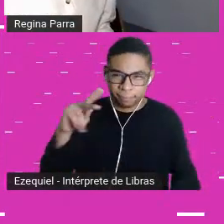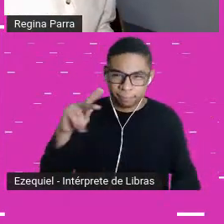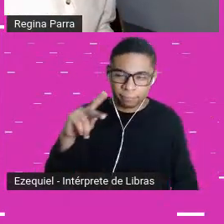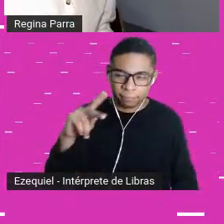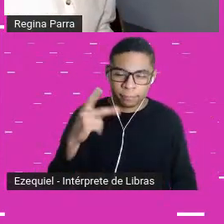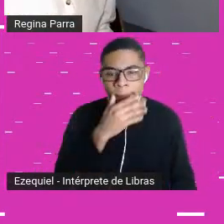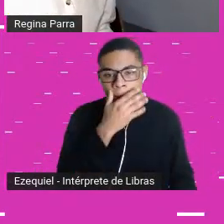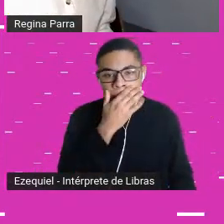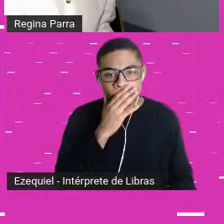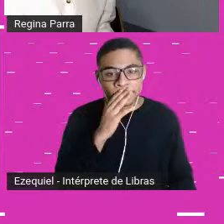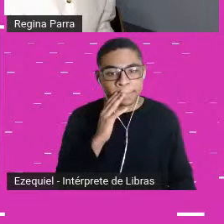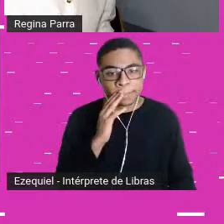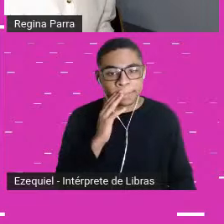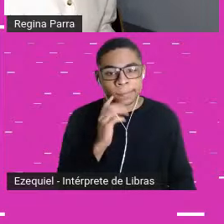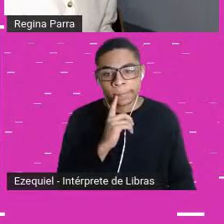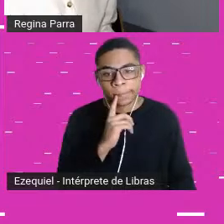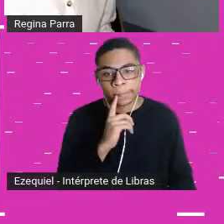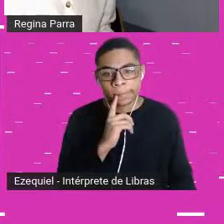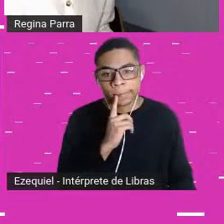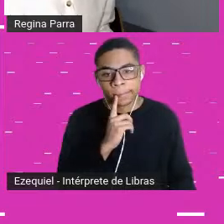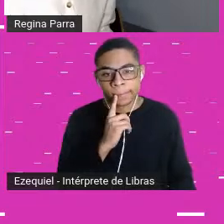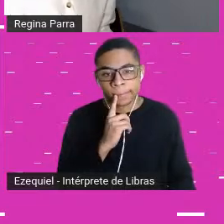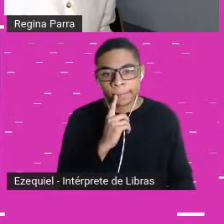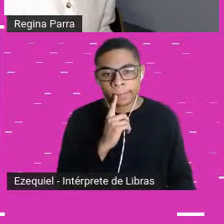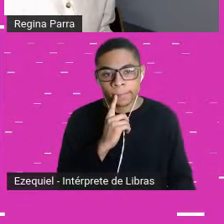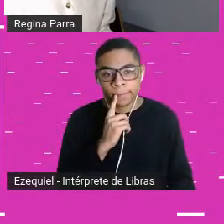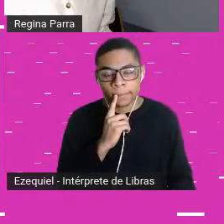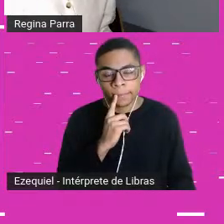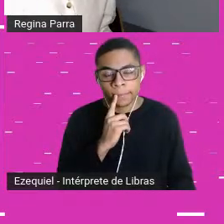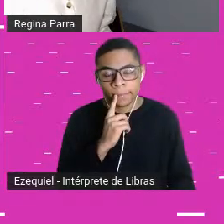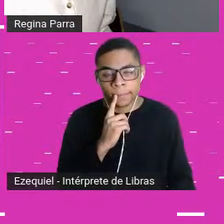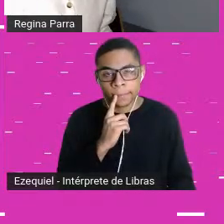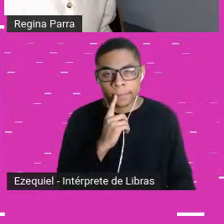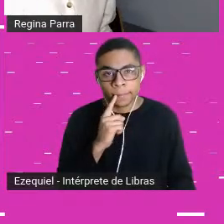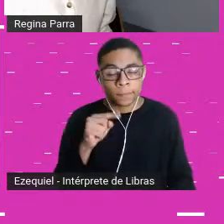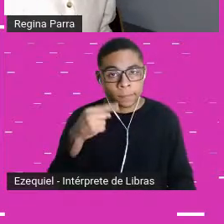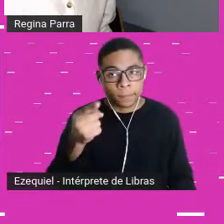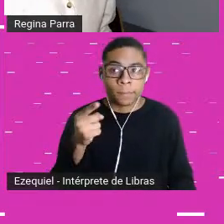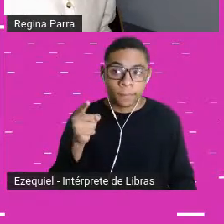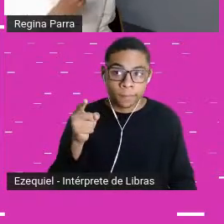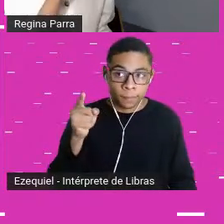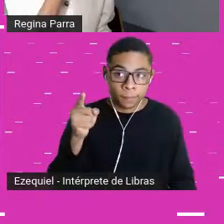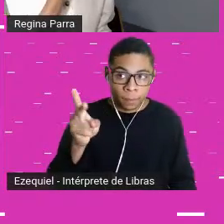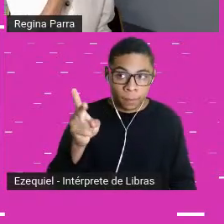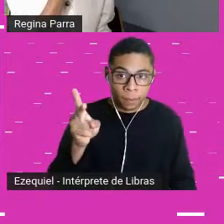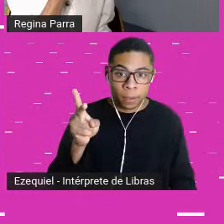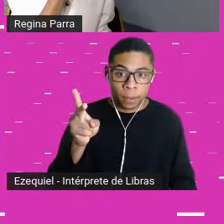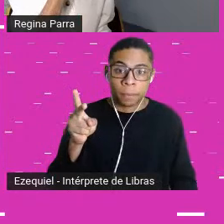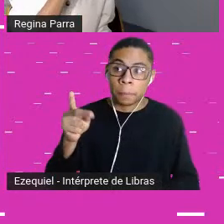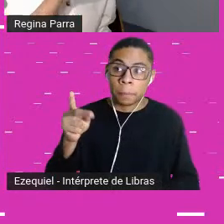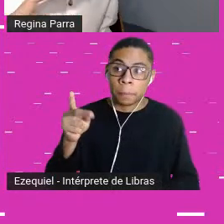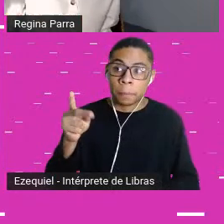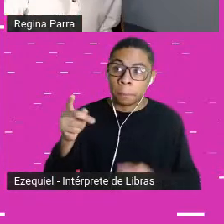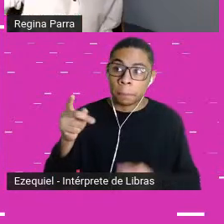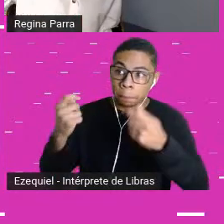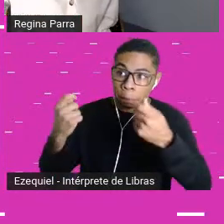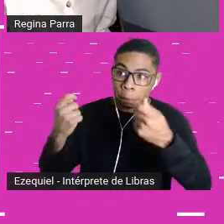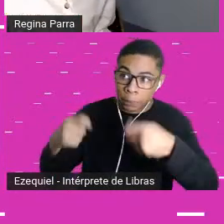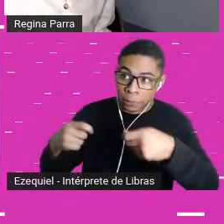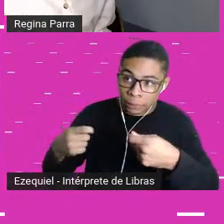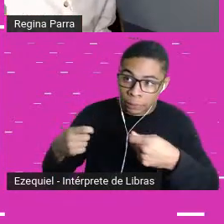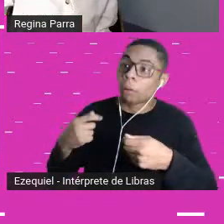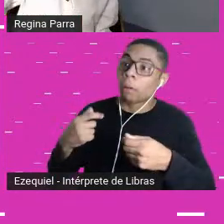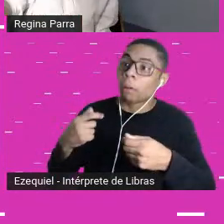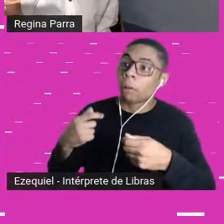e já fui me preparando para o que ele estava precisando e querendo, né, de mim nessa época.